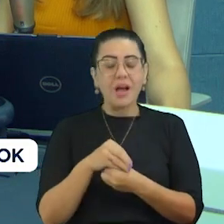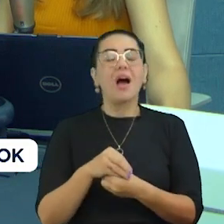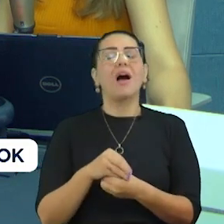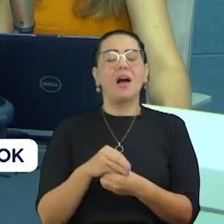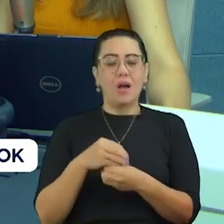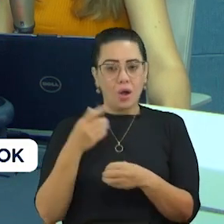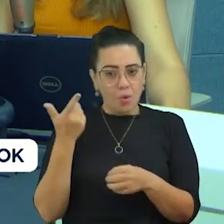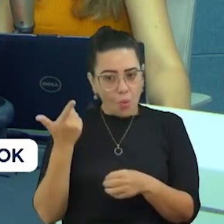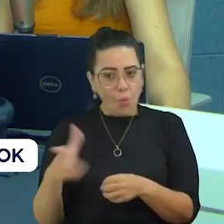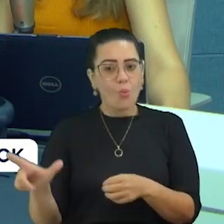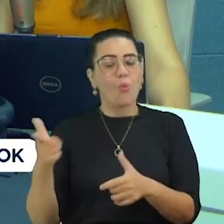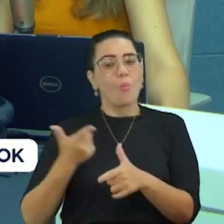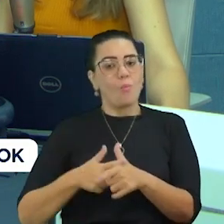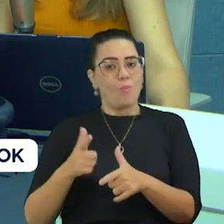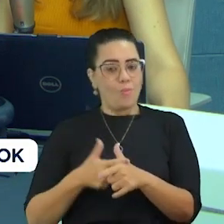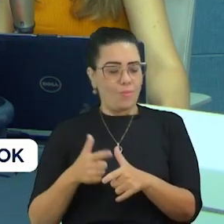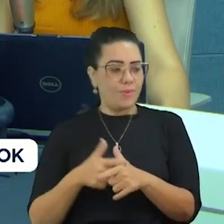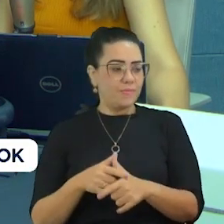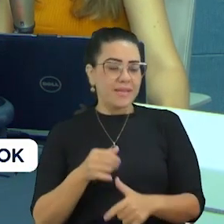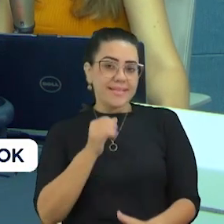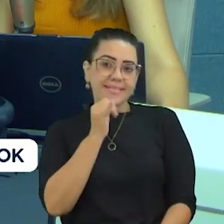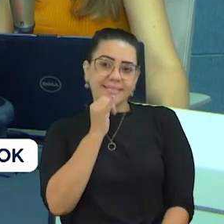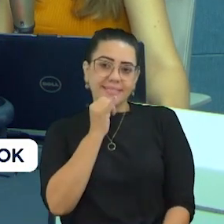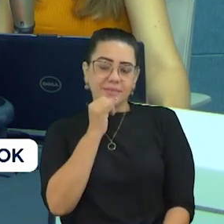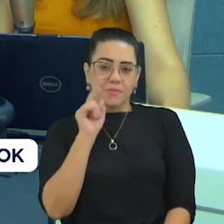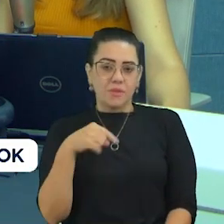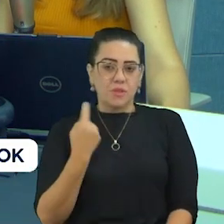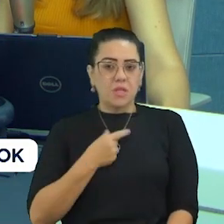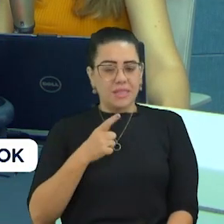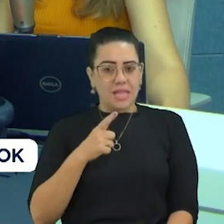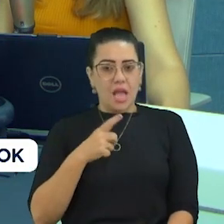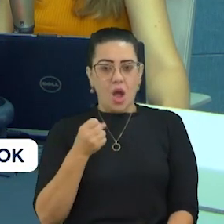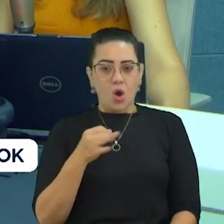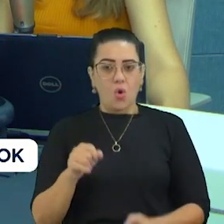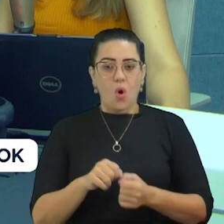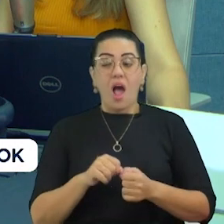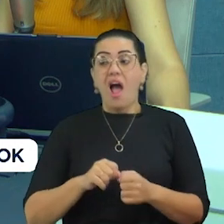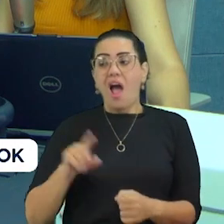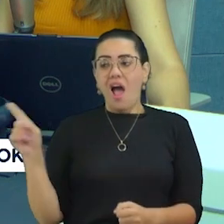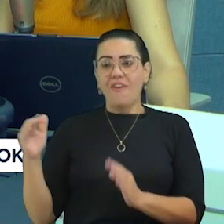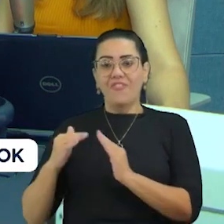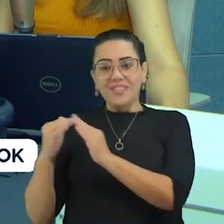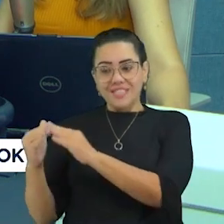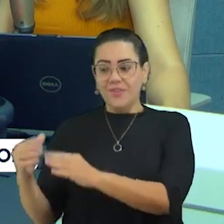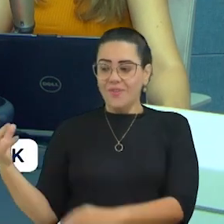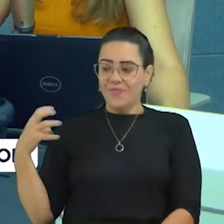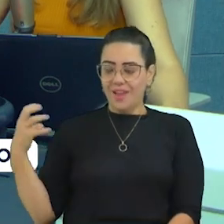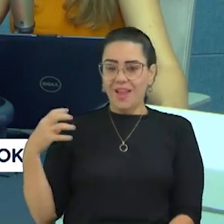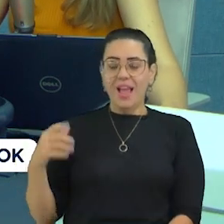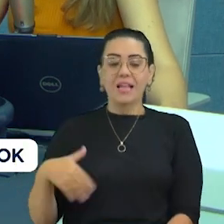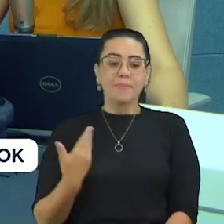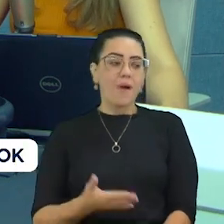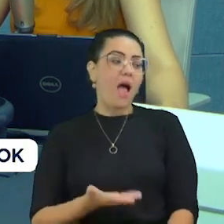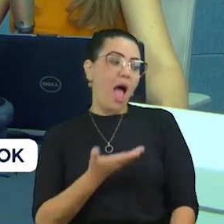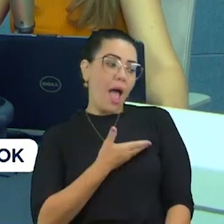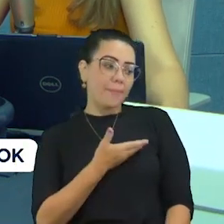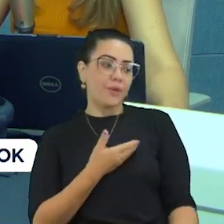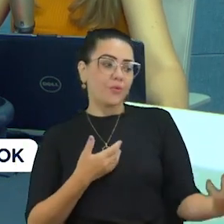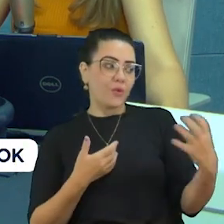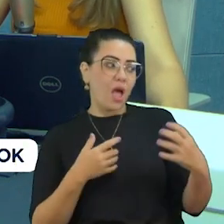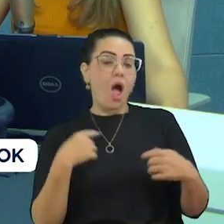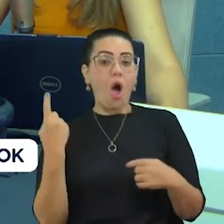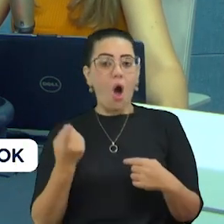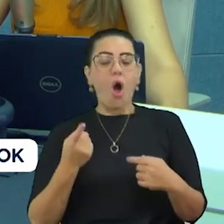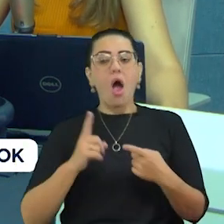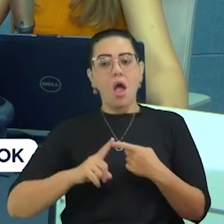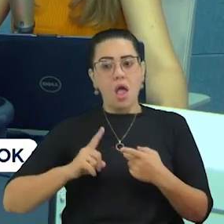erro bastante grave, porque a gente tem aqueles estímulos do vizinho, aqueles estímulos vizinho do falou, amigo. Ai, tomei aquele